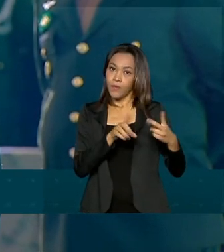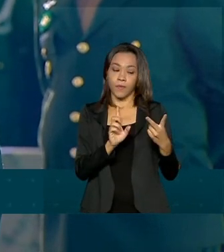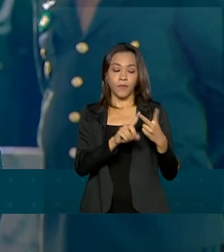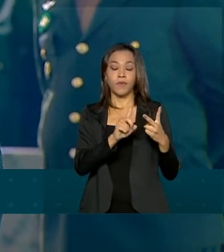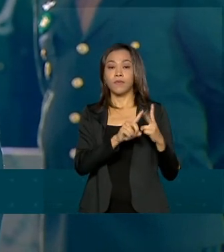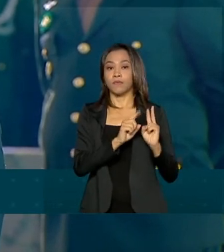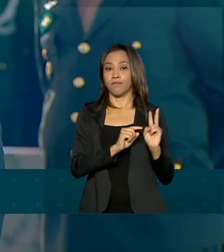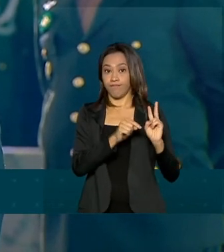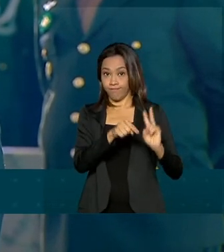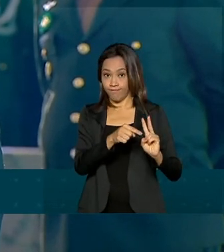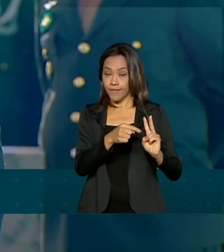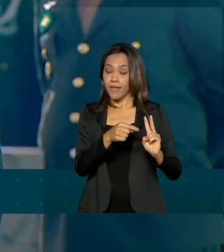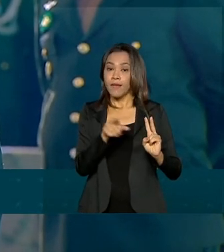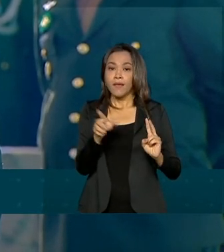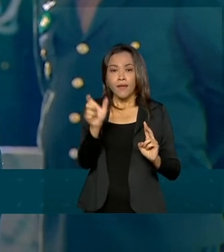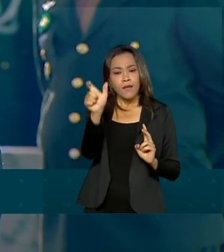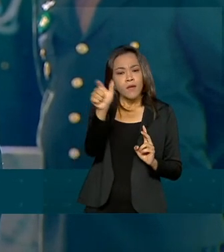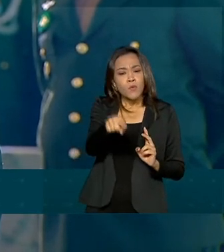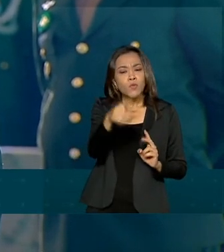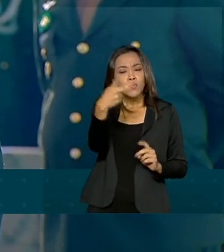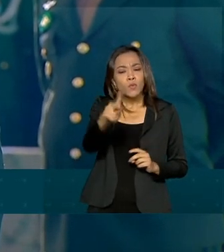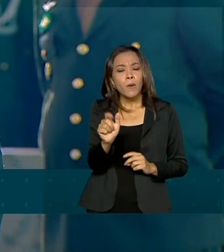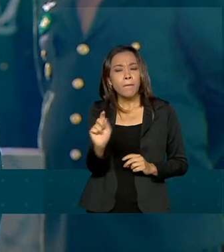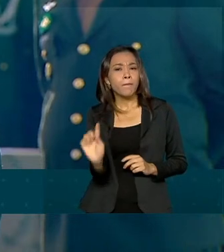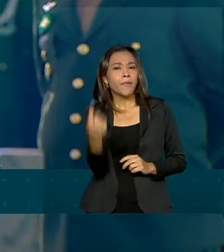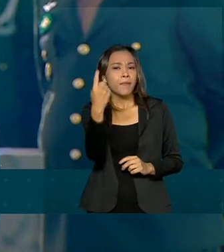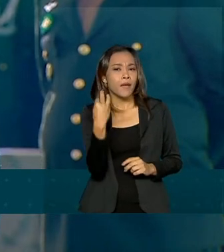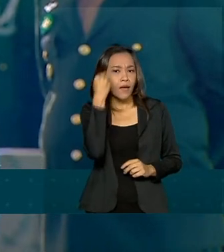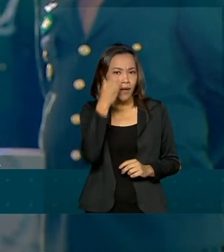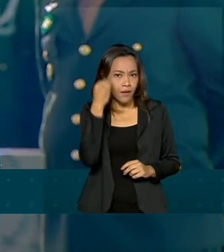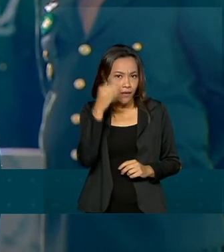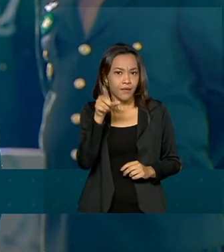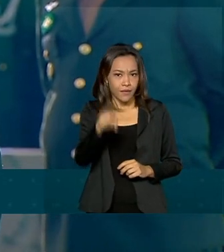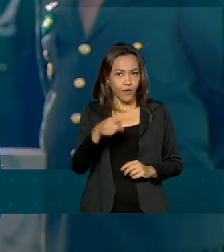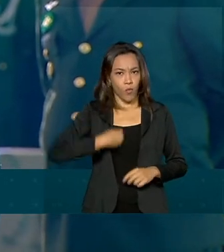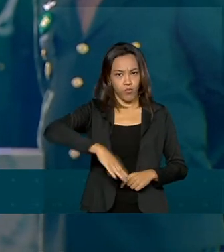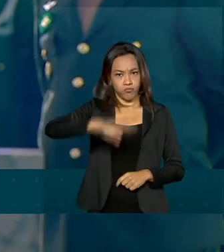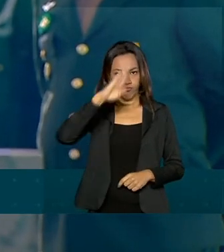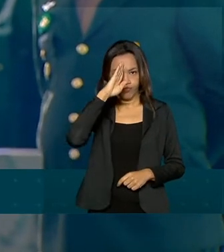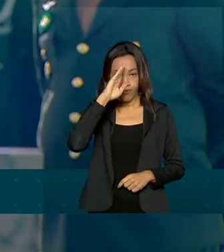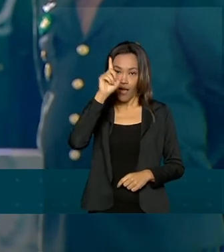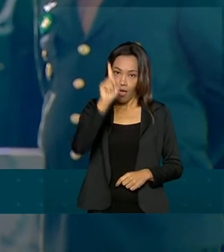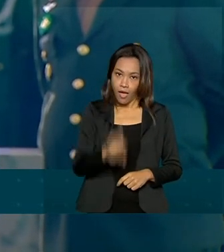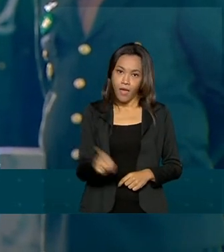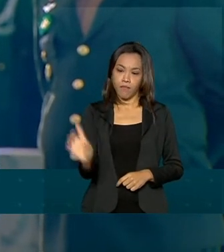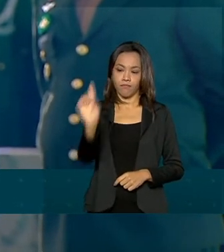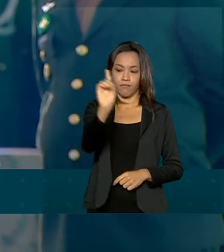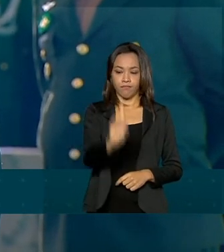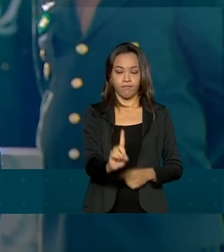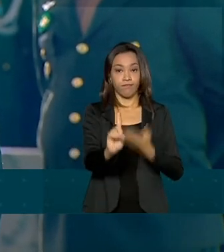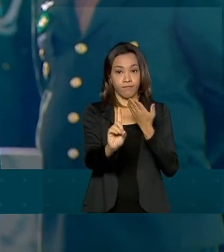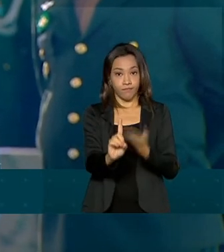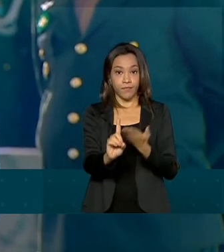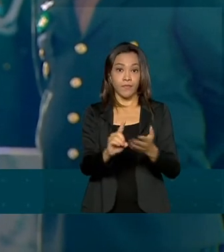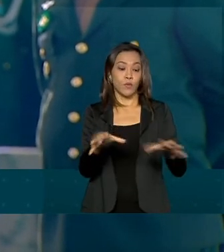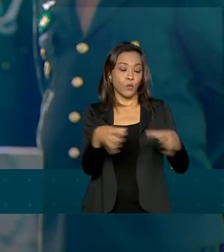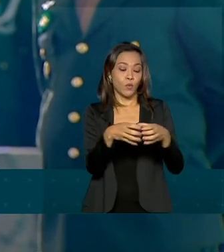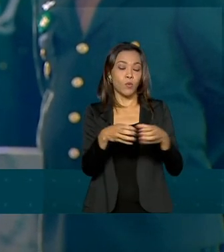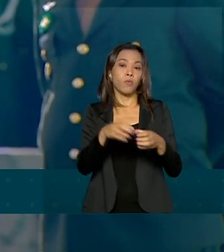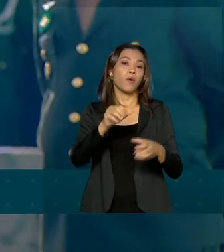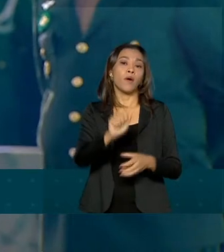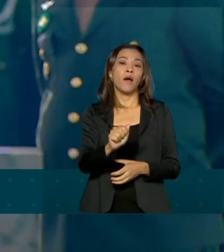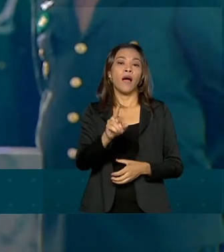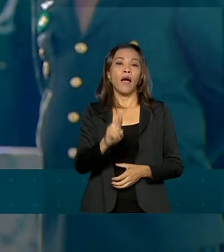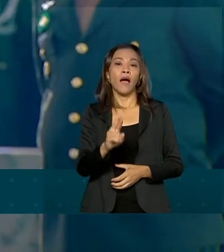Valdenir dentro da Paixão sua primeira comissão como um oficial-general será a de comandante da artilharia divisionária